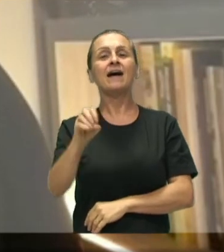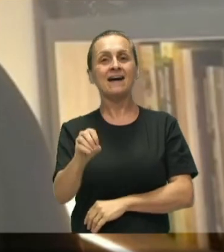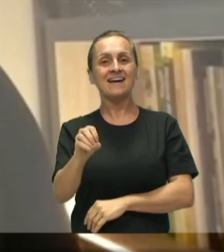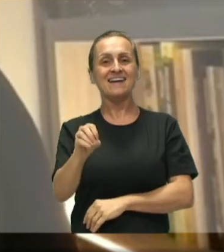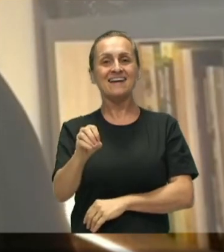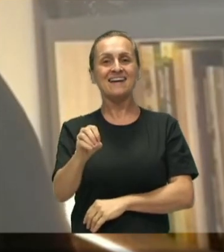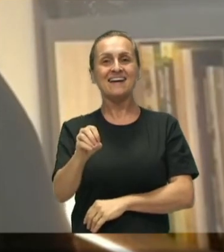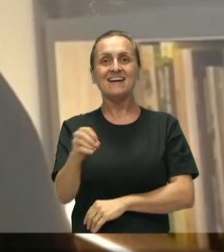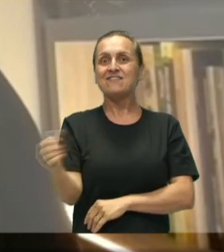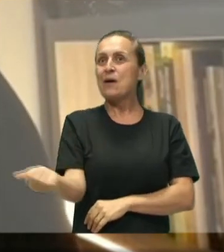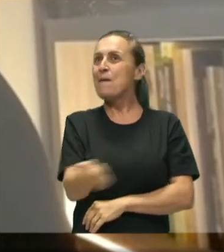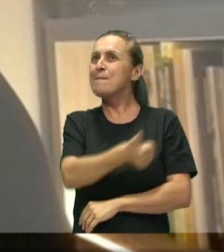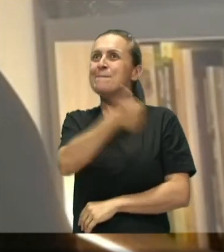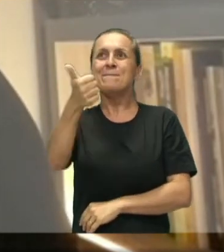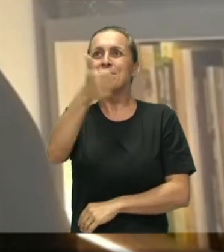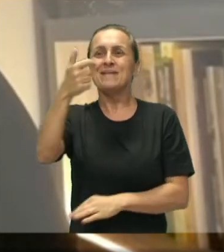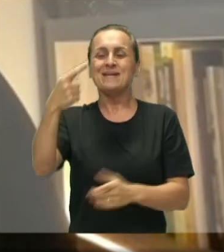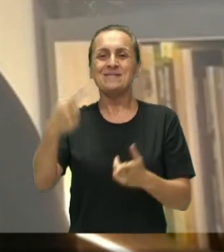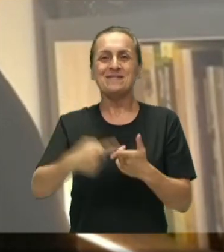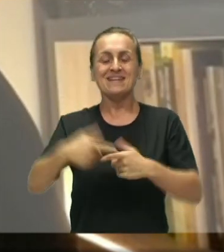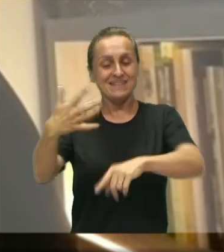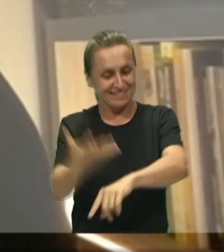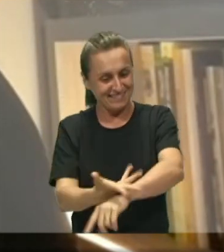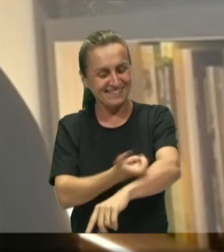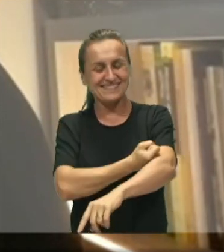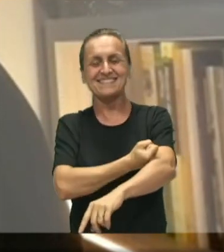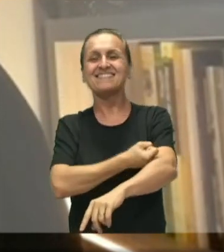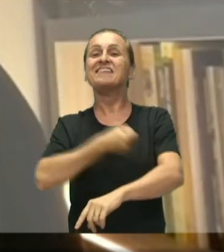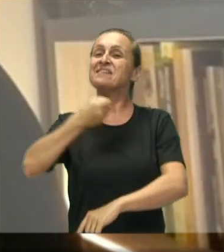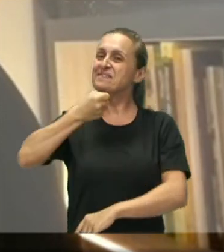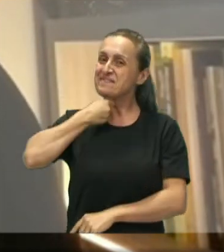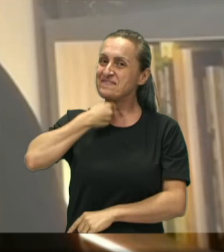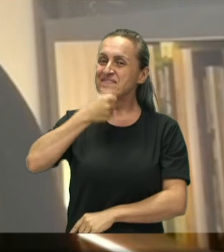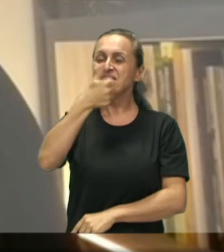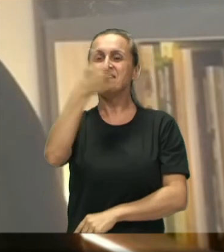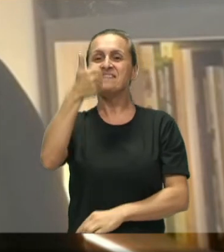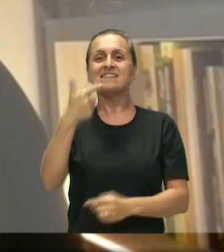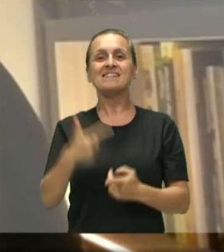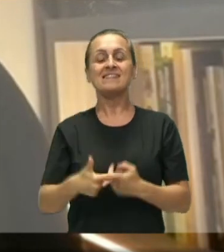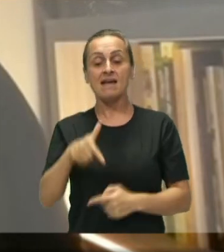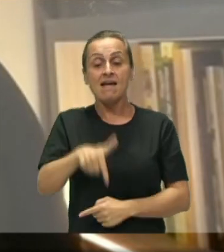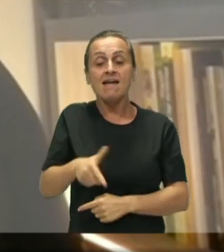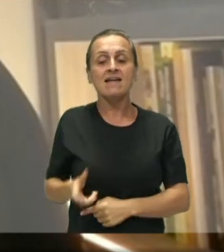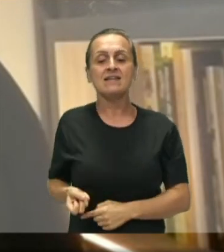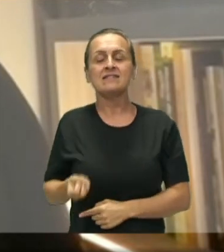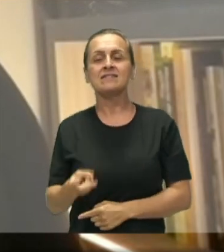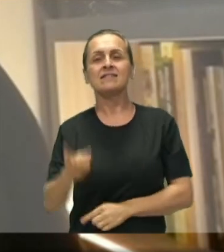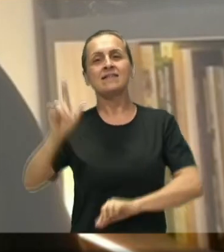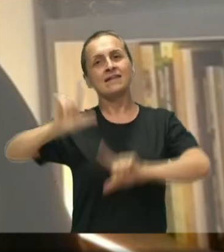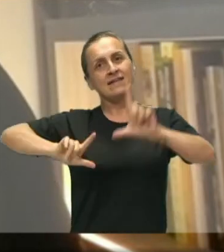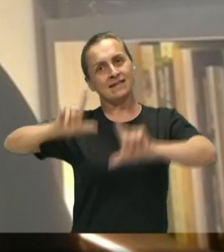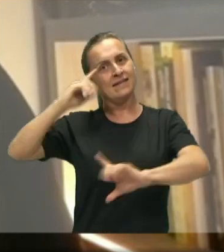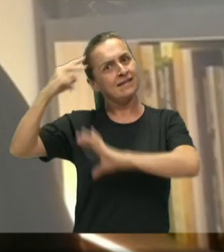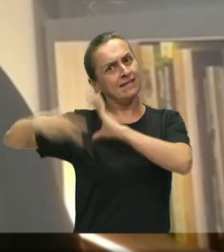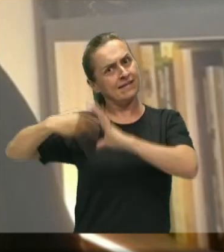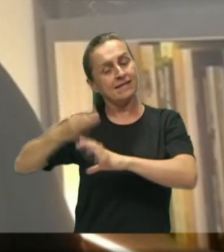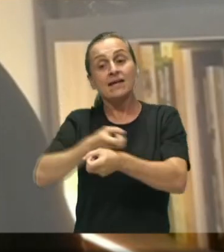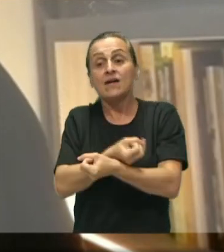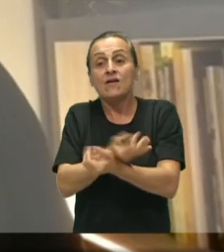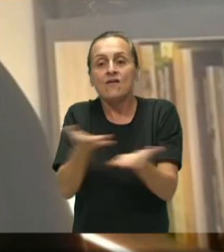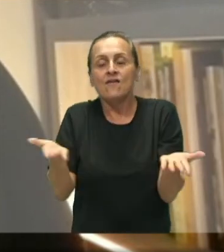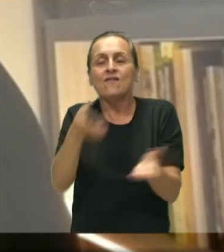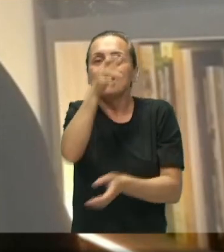deputar é com a TV Câmara primeira entrevista e essa oportunidade que a TV Câmara oferece as